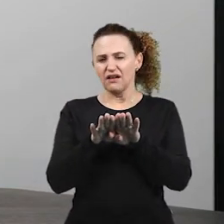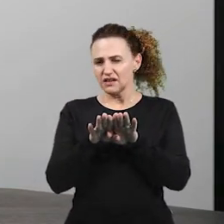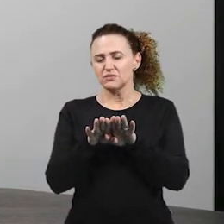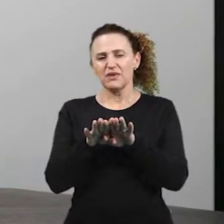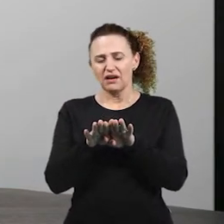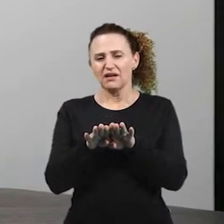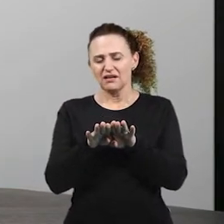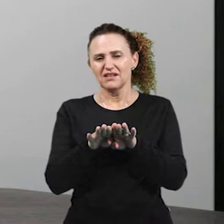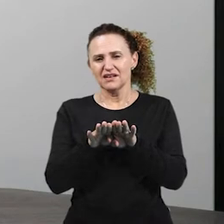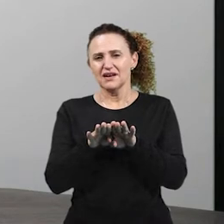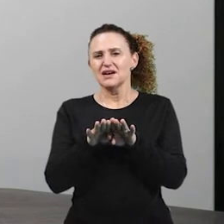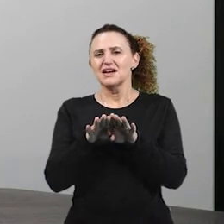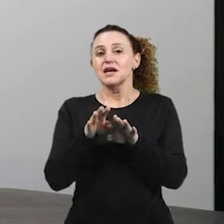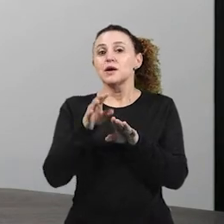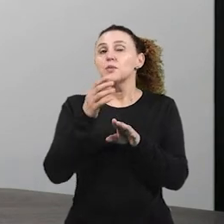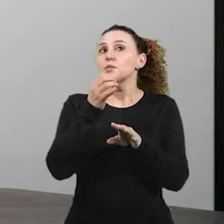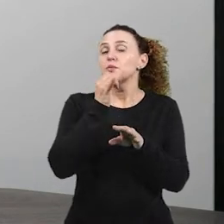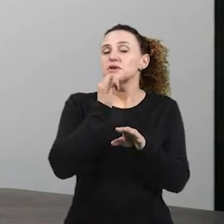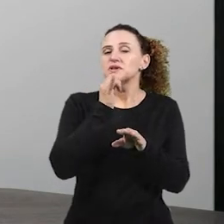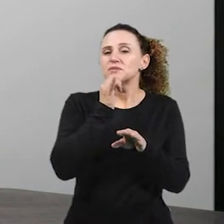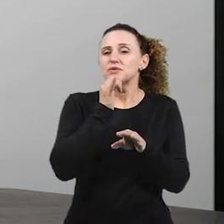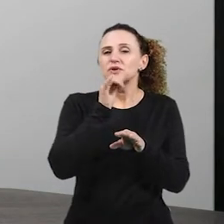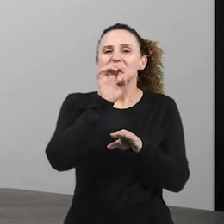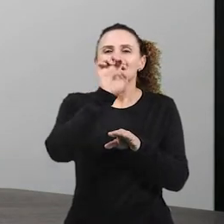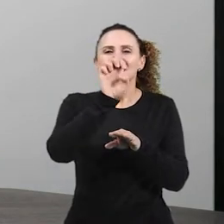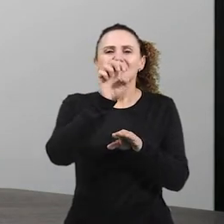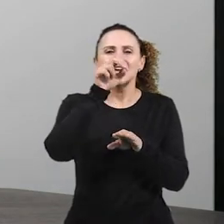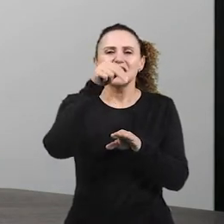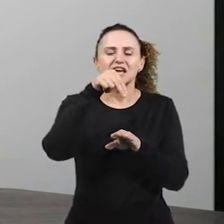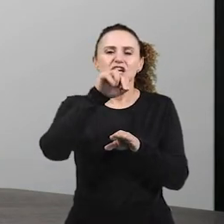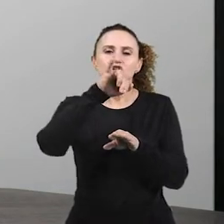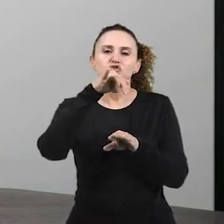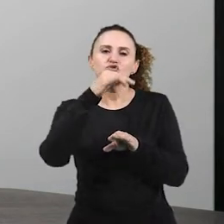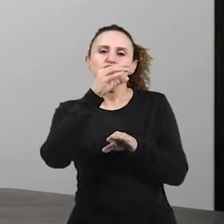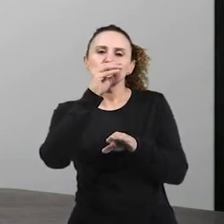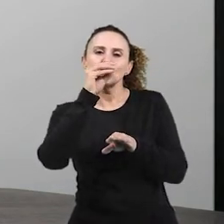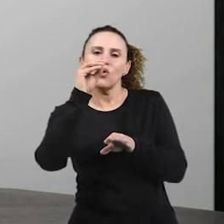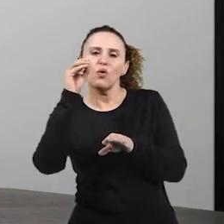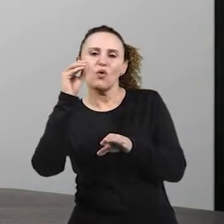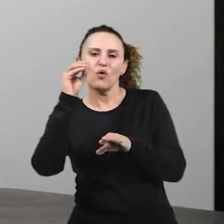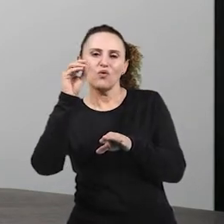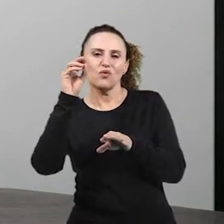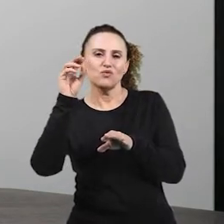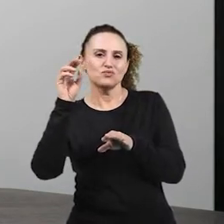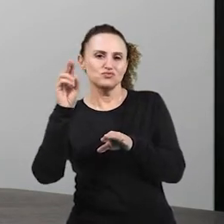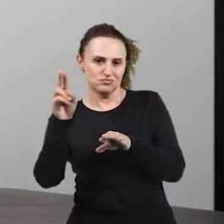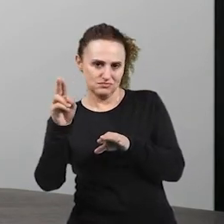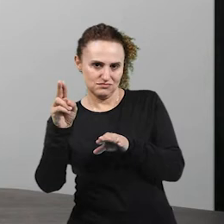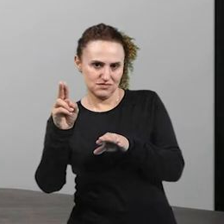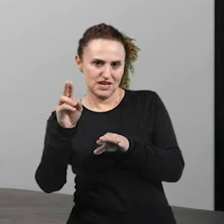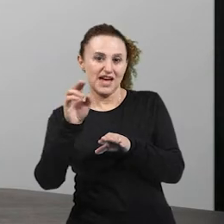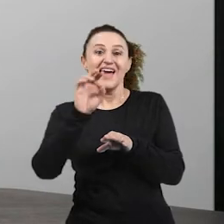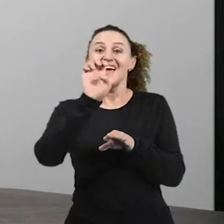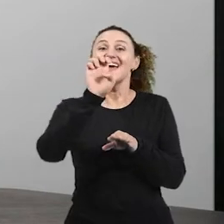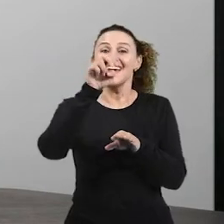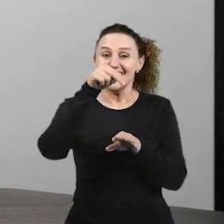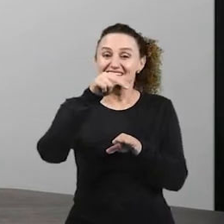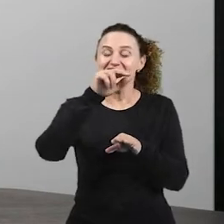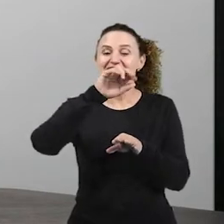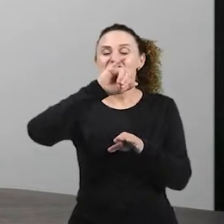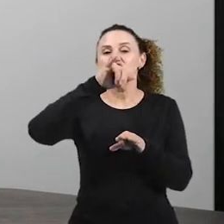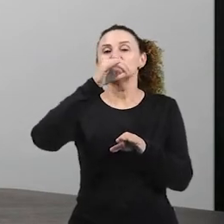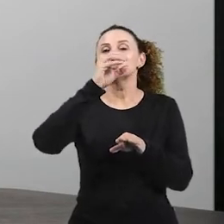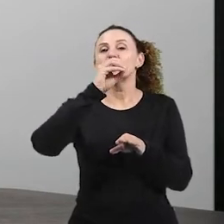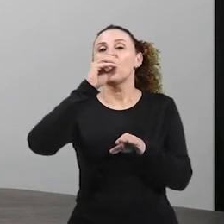enjoo são pouquíssimas mas elas não ficam na mesma sílaba a gente falar enjoo ou